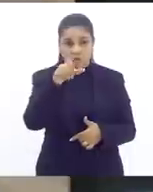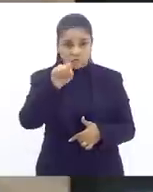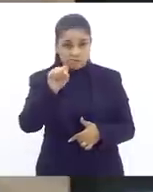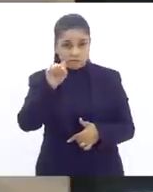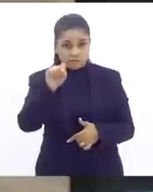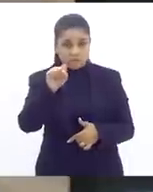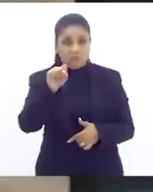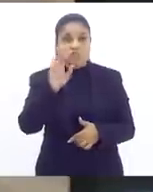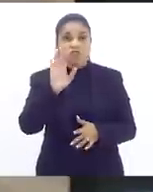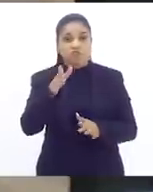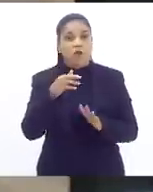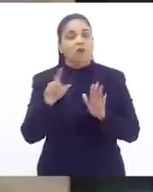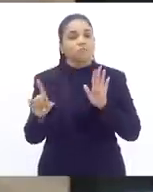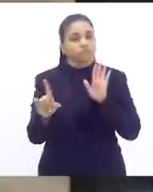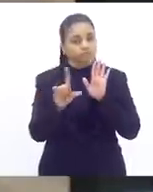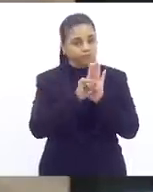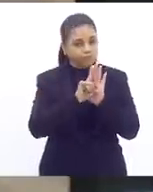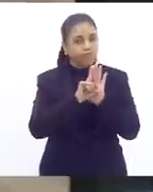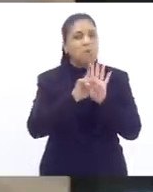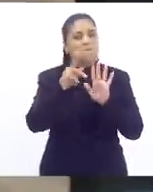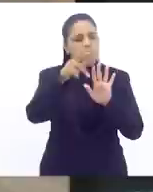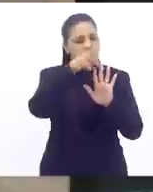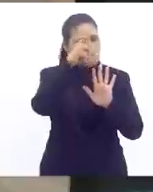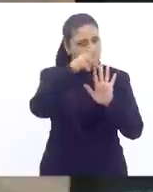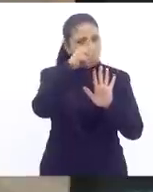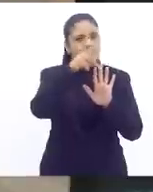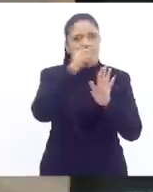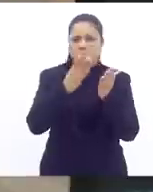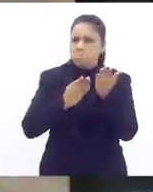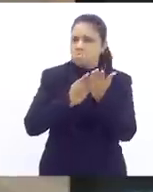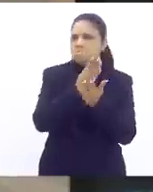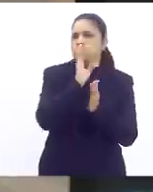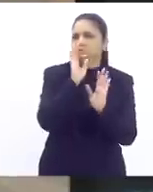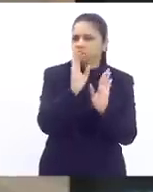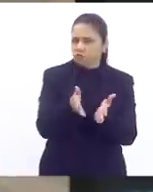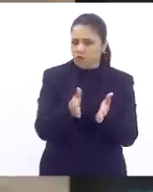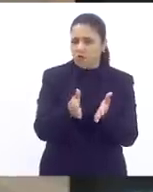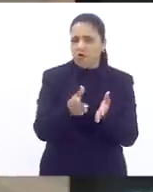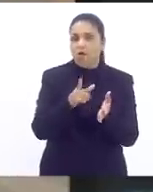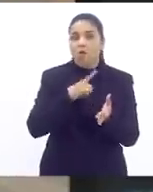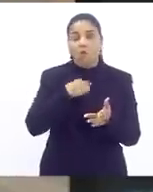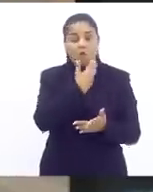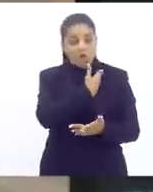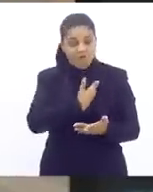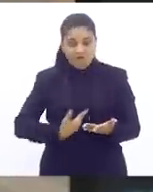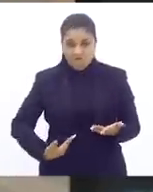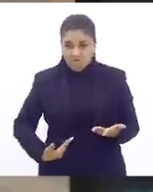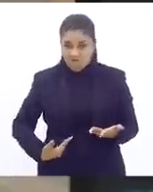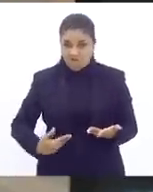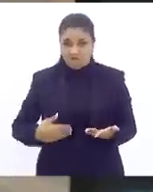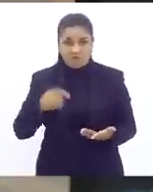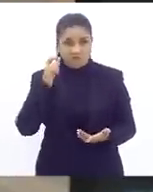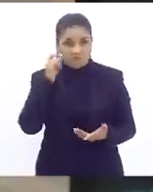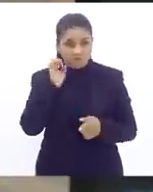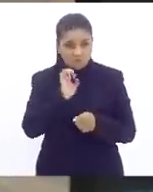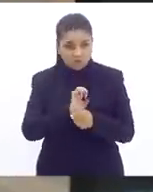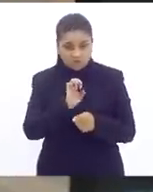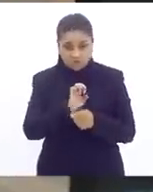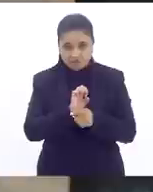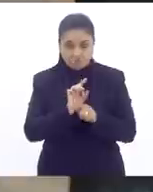regulamentada já temos pareceres favoráveis mas até agora o governo do estado não